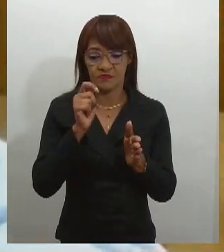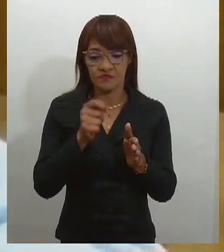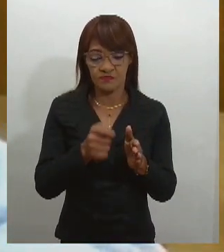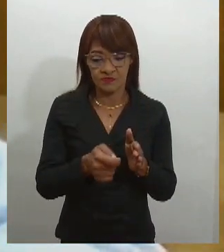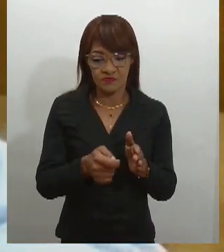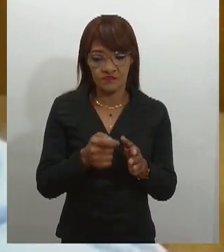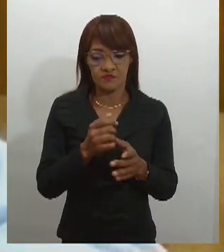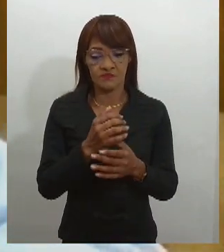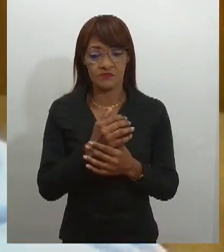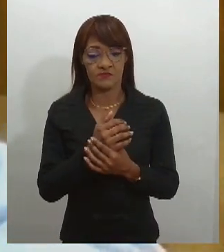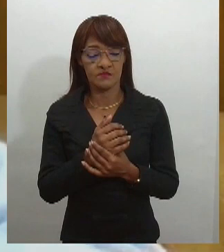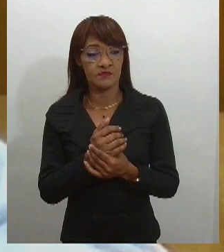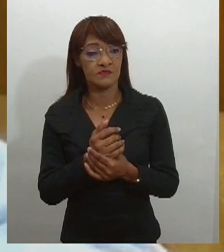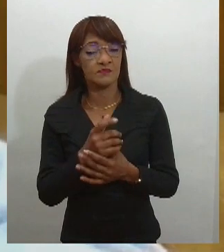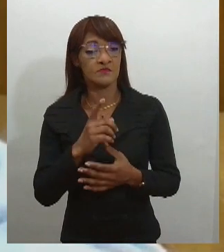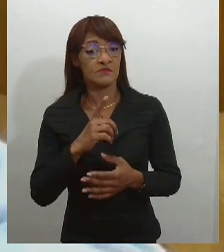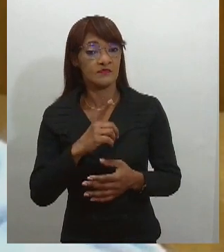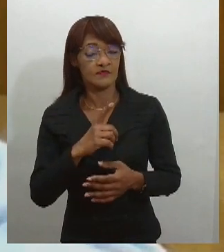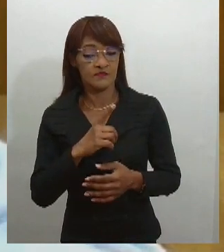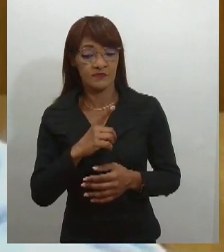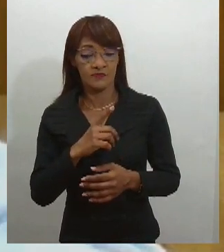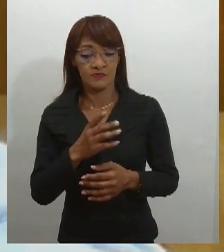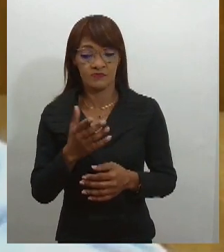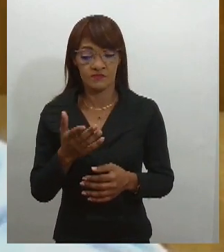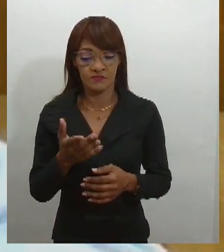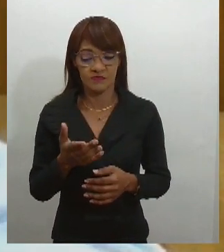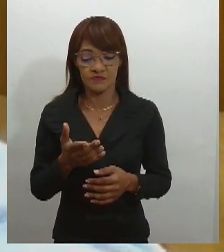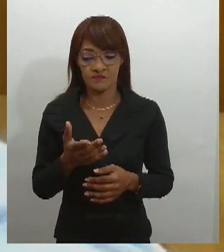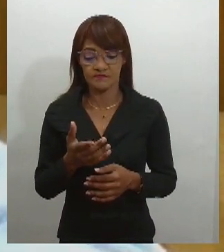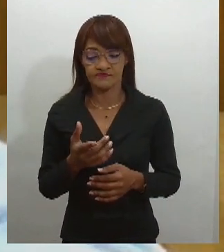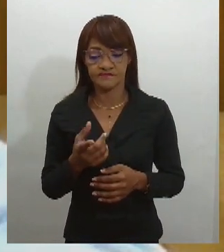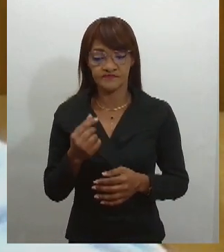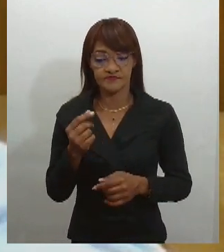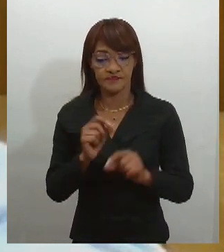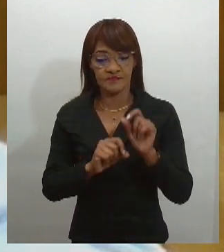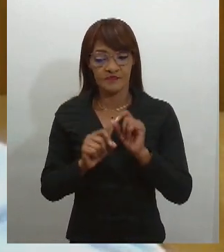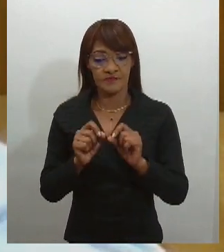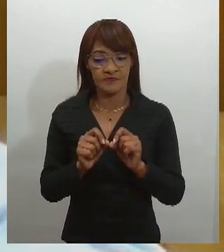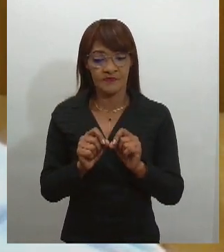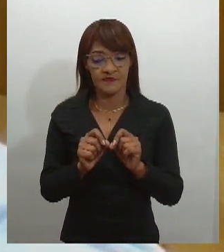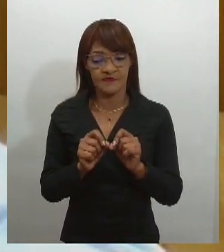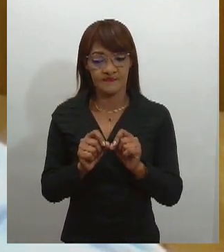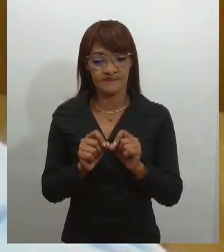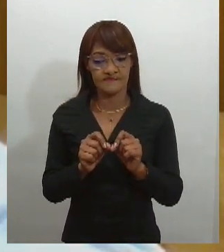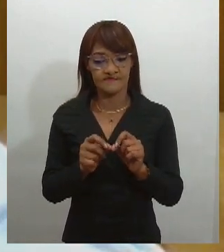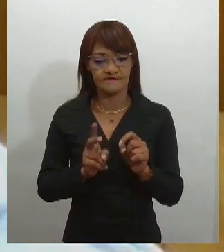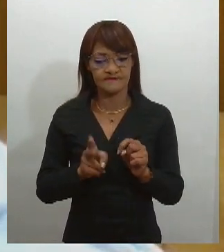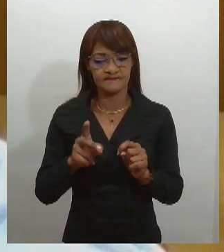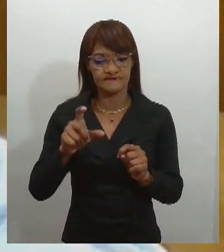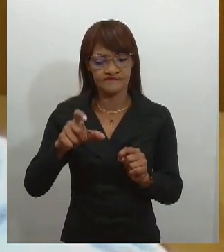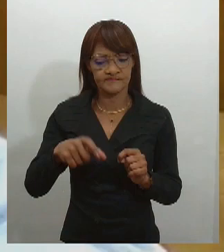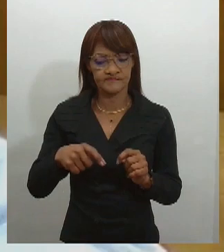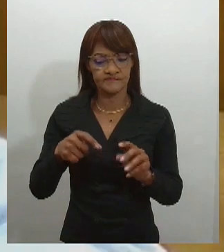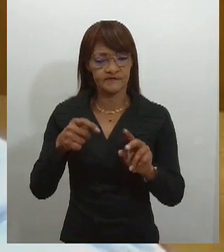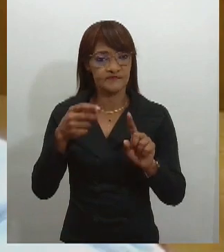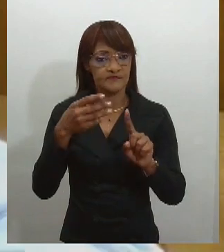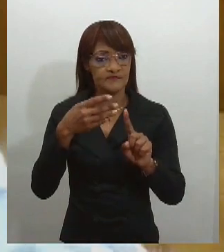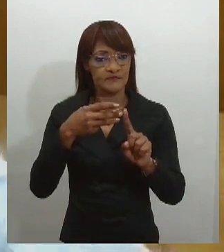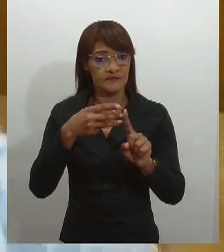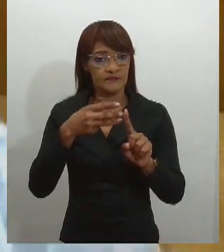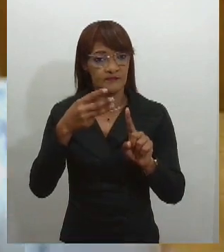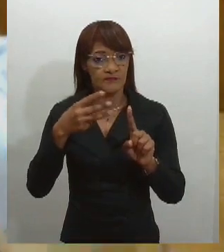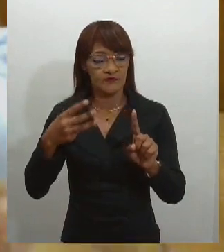uma margem. Concorda que é isso que acontece aqui mesmo no Banese, por exemplo? E aí a pessoa vai